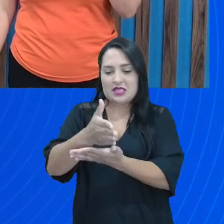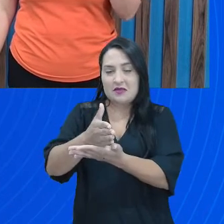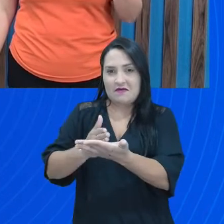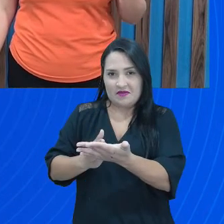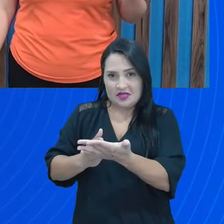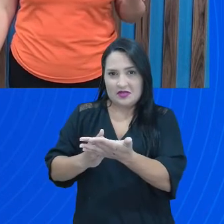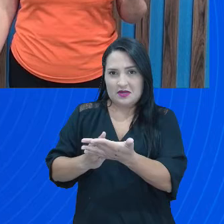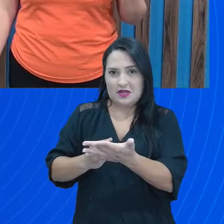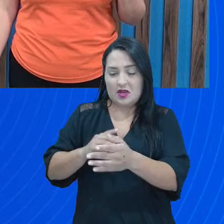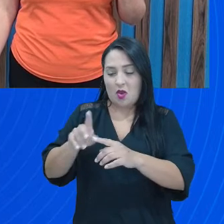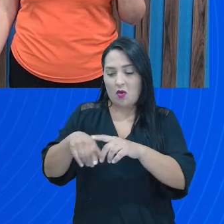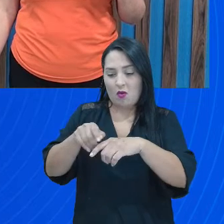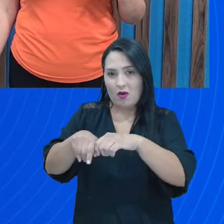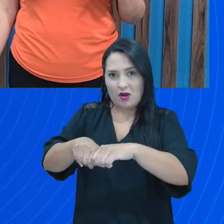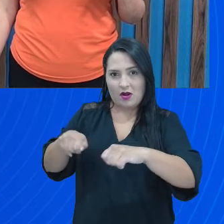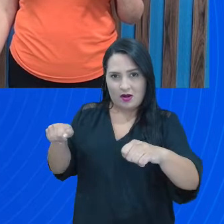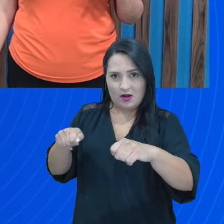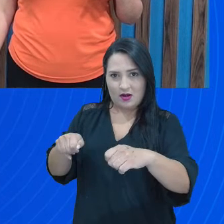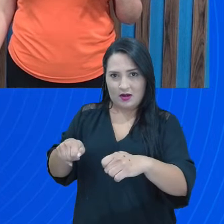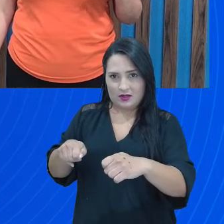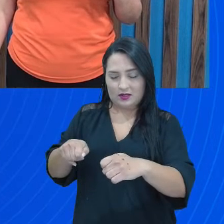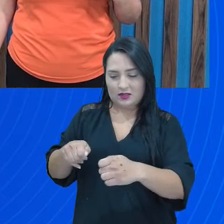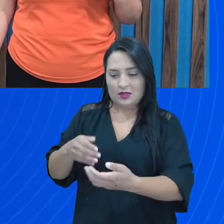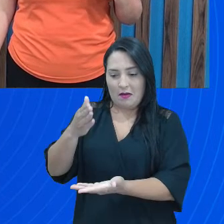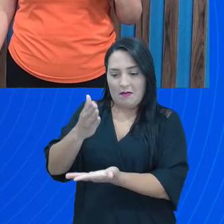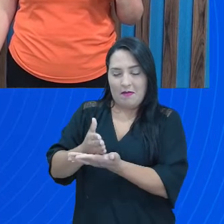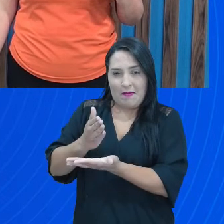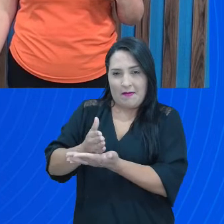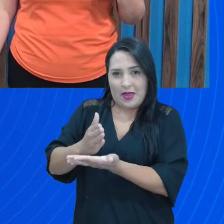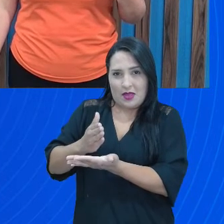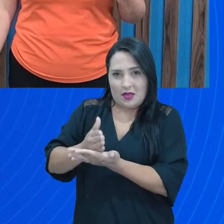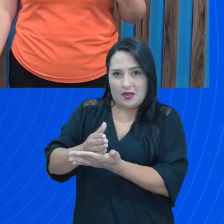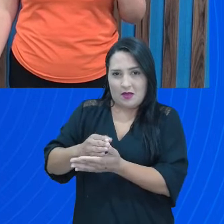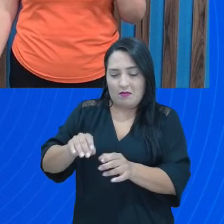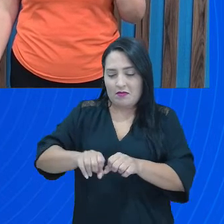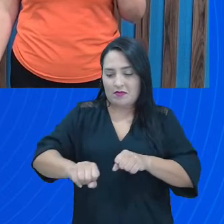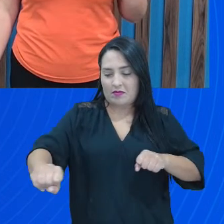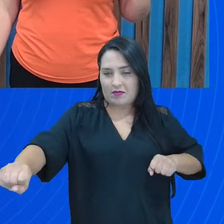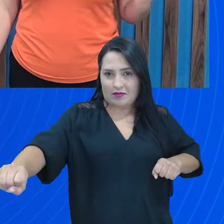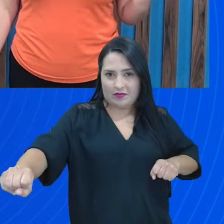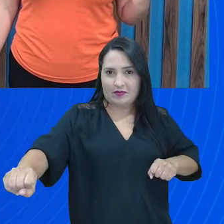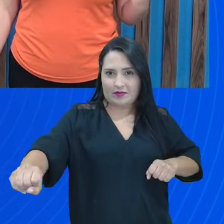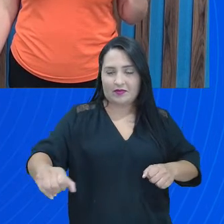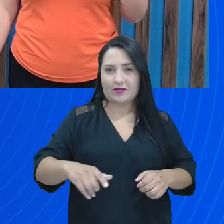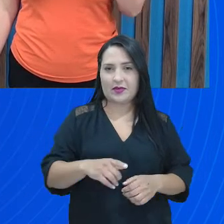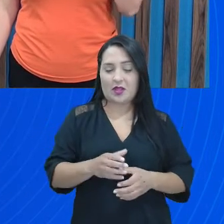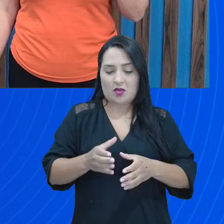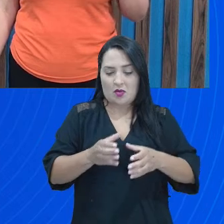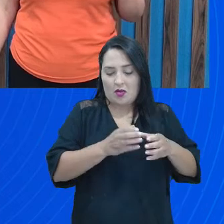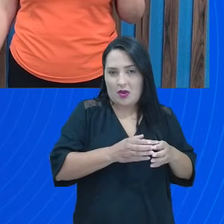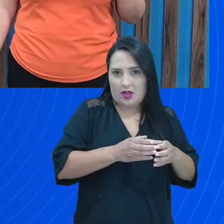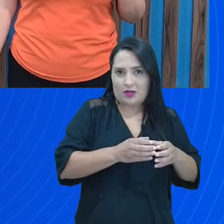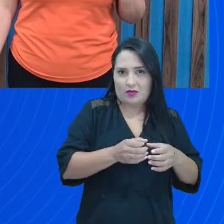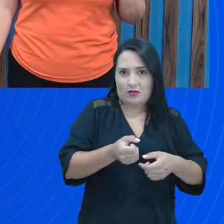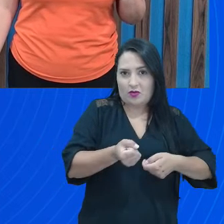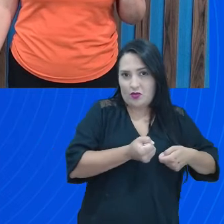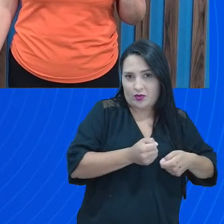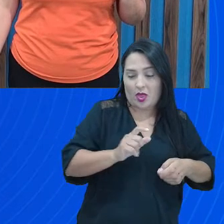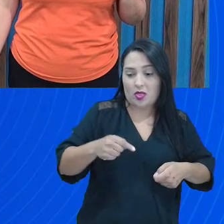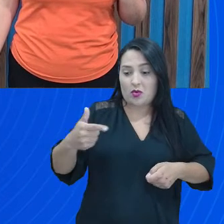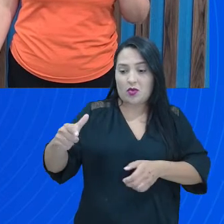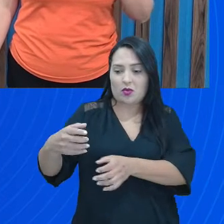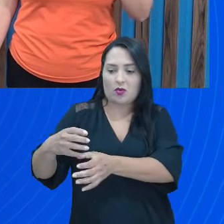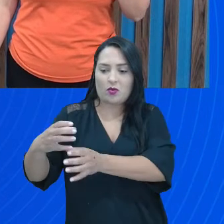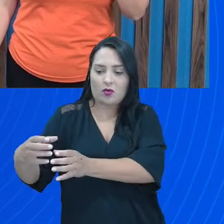um lenço amarrado marca o meio da corda. De cada lado dela fica uma equipe. Olha aí, observando